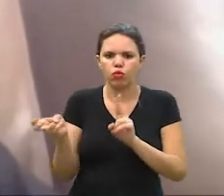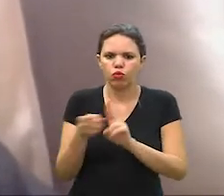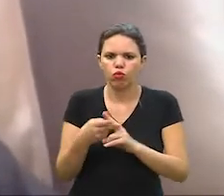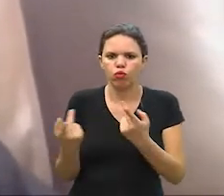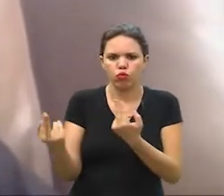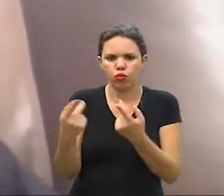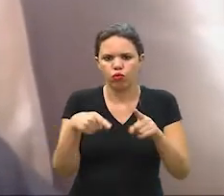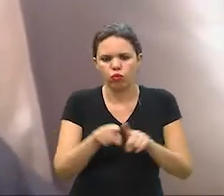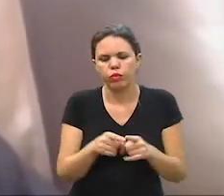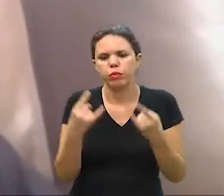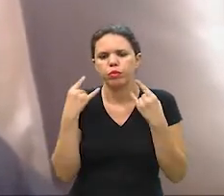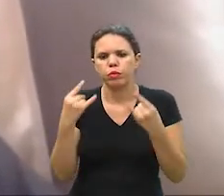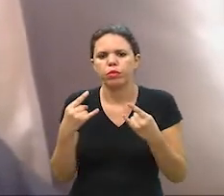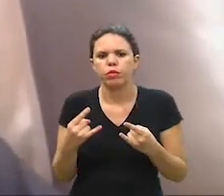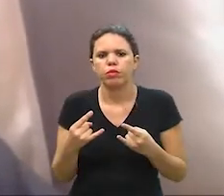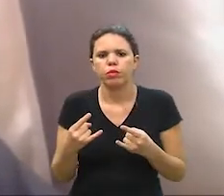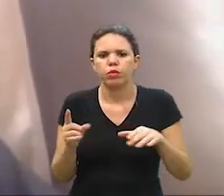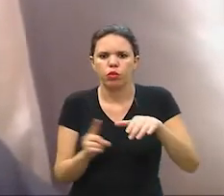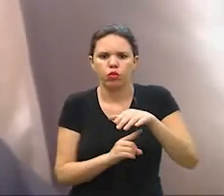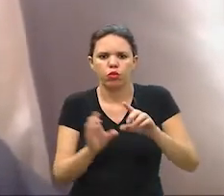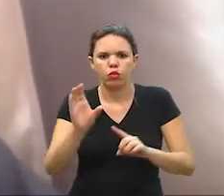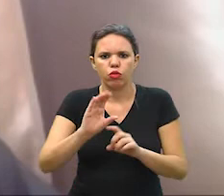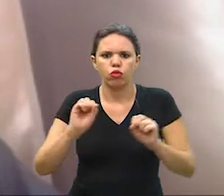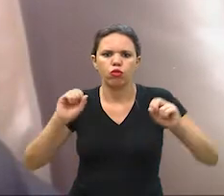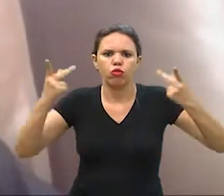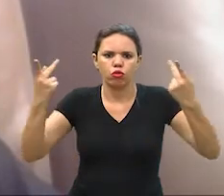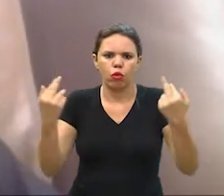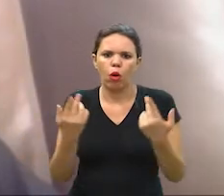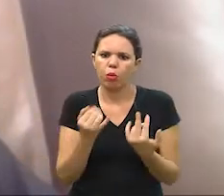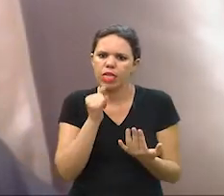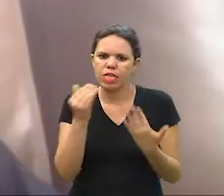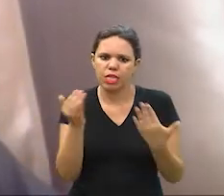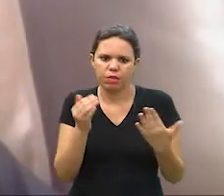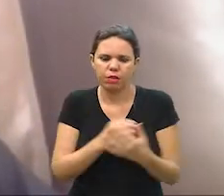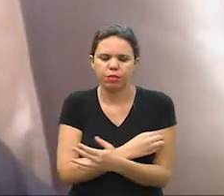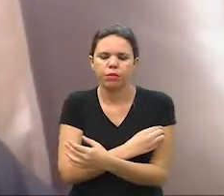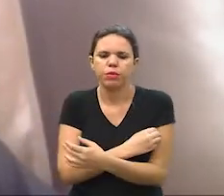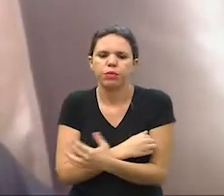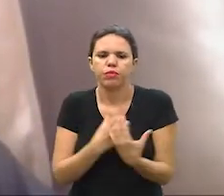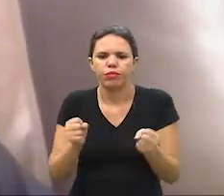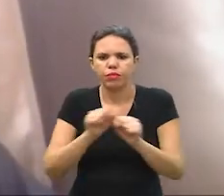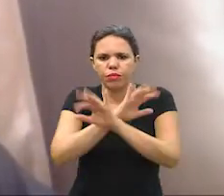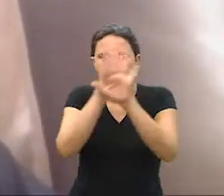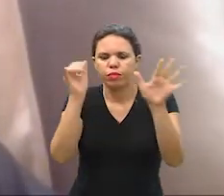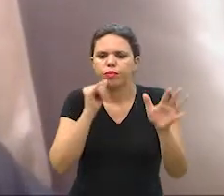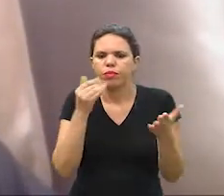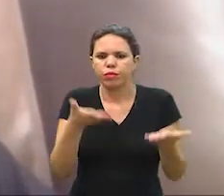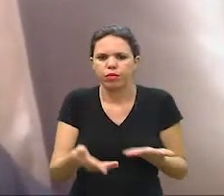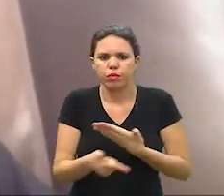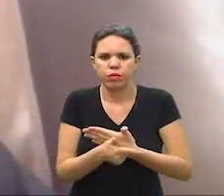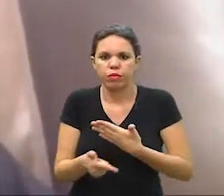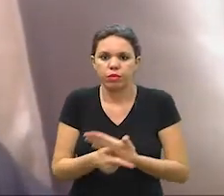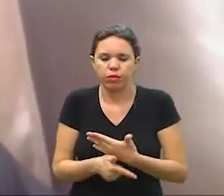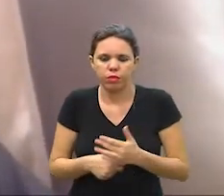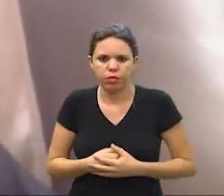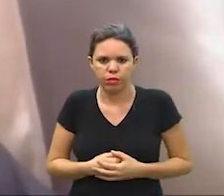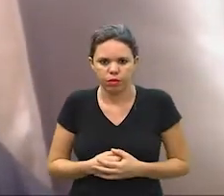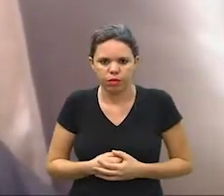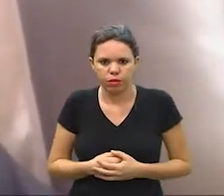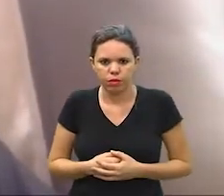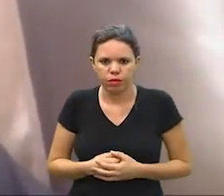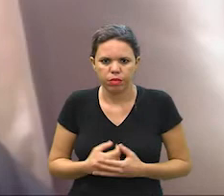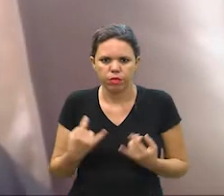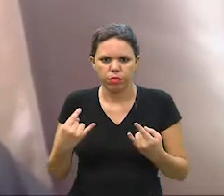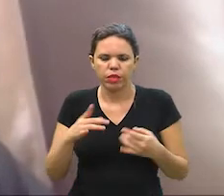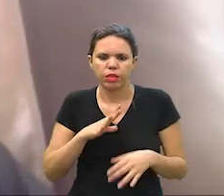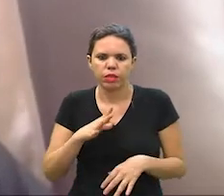como a gente atrai o cliente para o shopping center. Então, vamos ter clareza. Esse é um papel, é o nível de atração